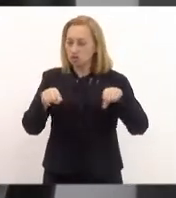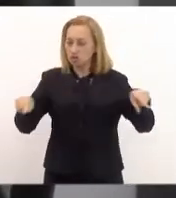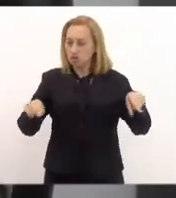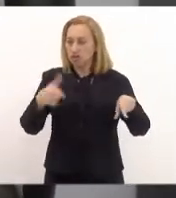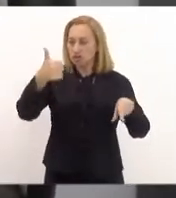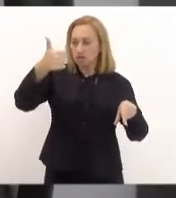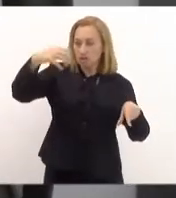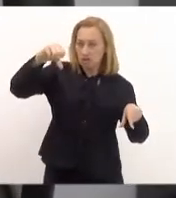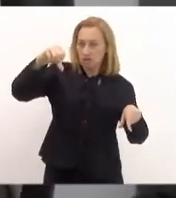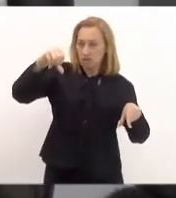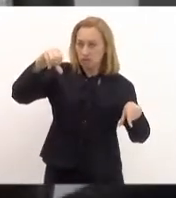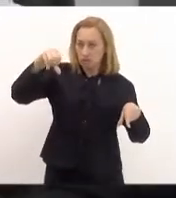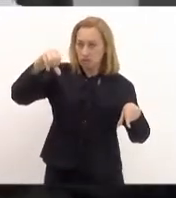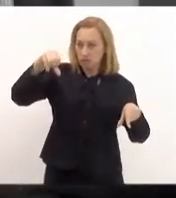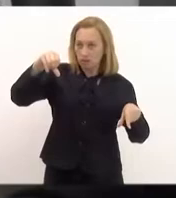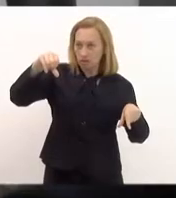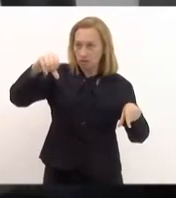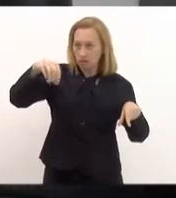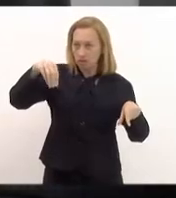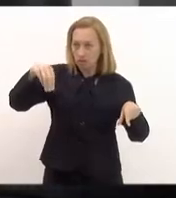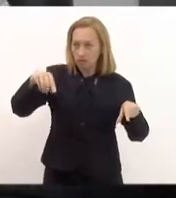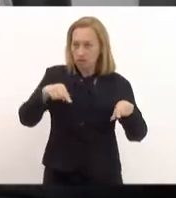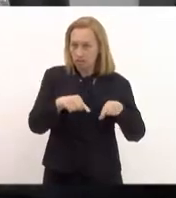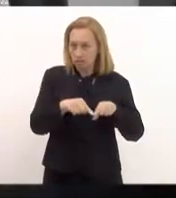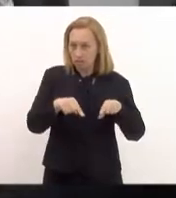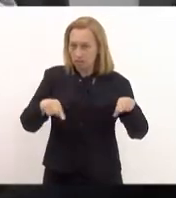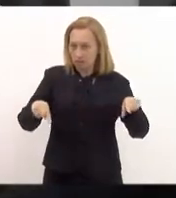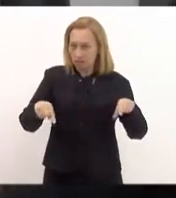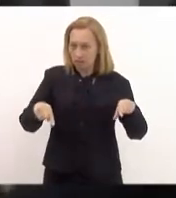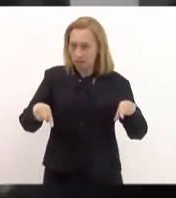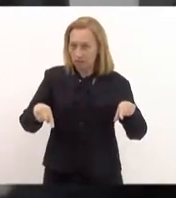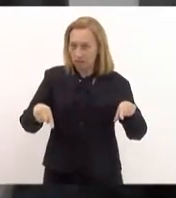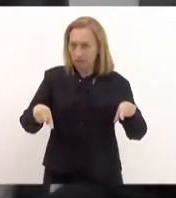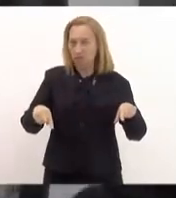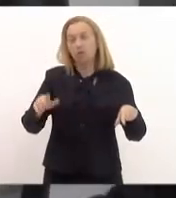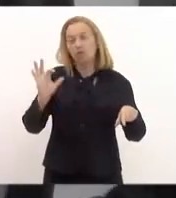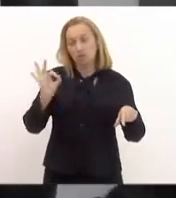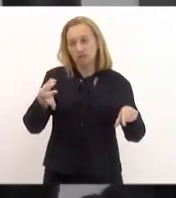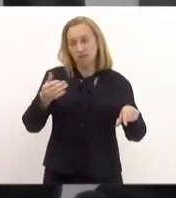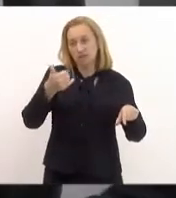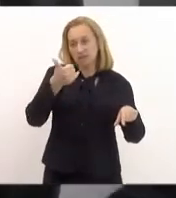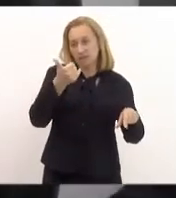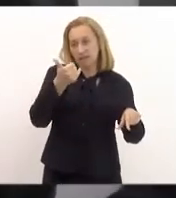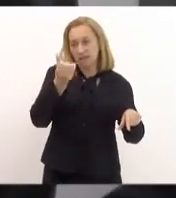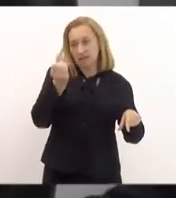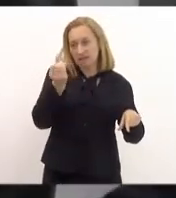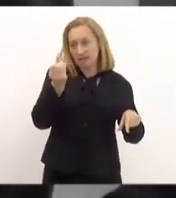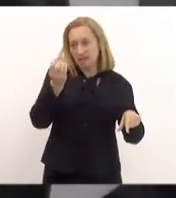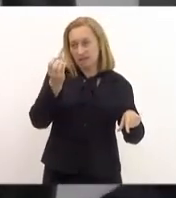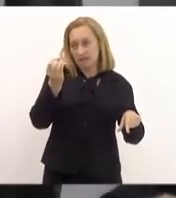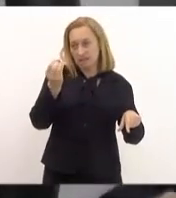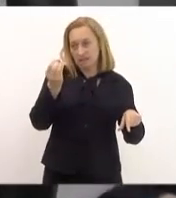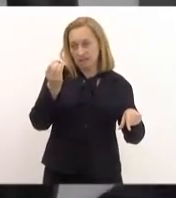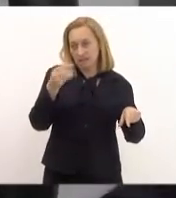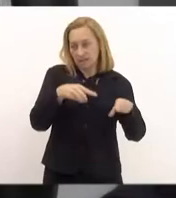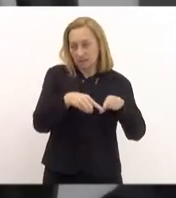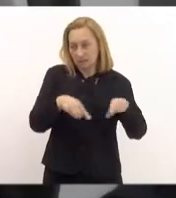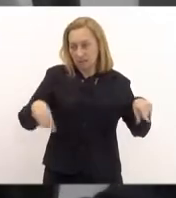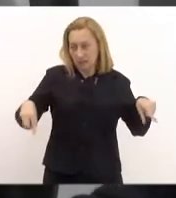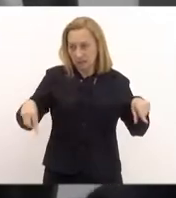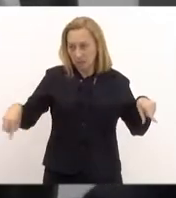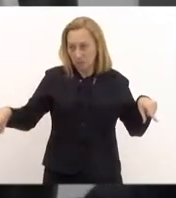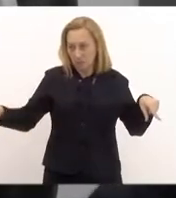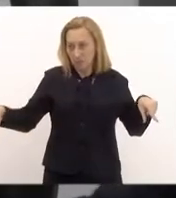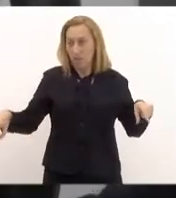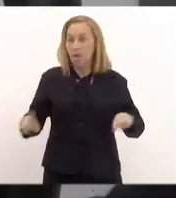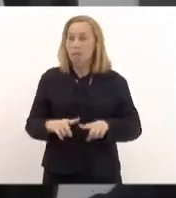desse tipo, a gente coloca a distância em torno de 60 metros, 60. Então, realmente, mas fora esse exagero, eu